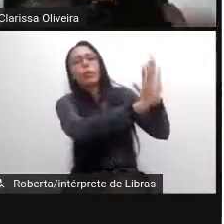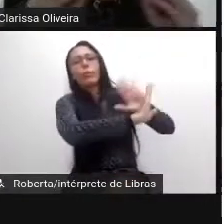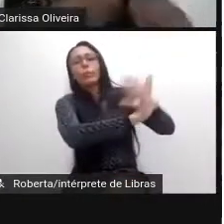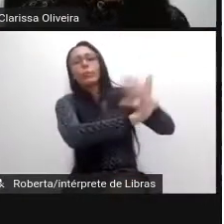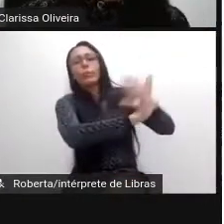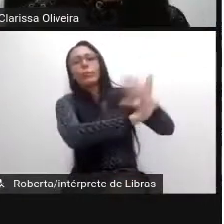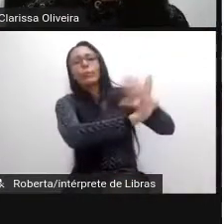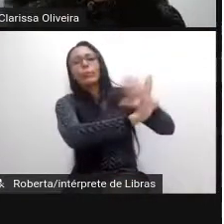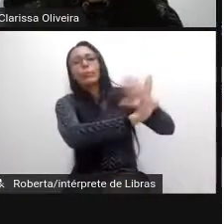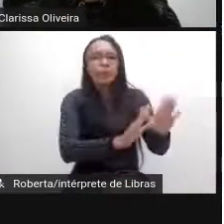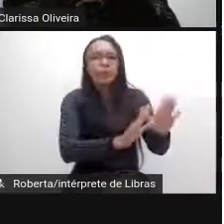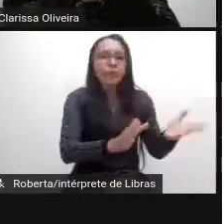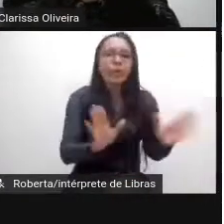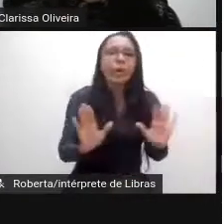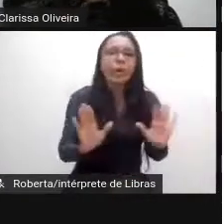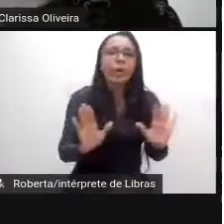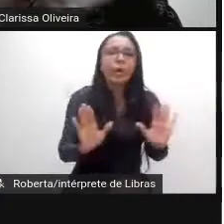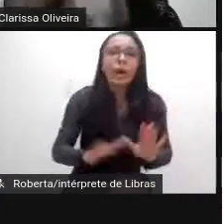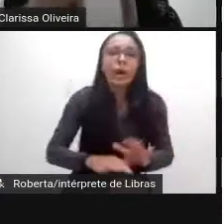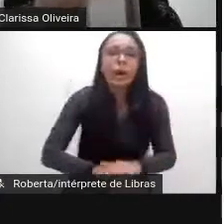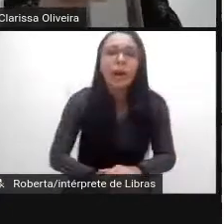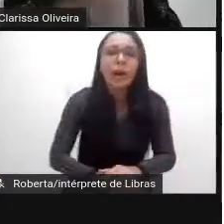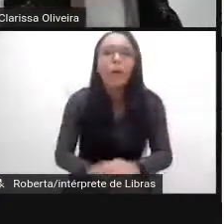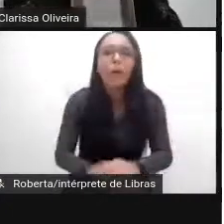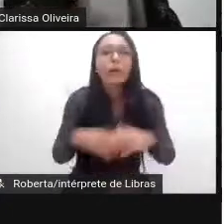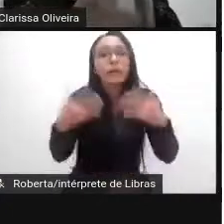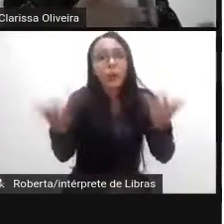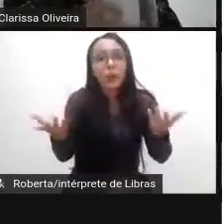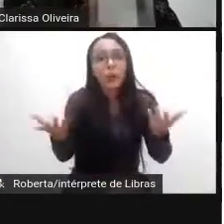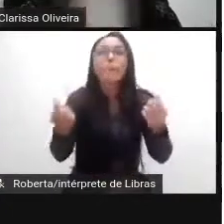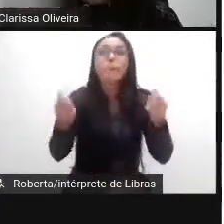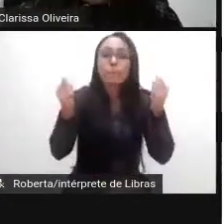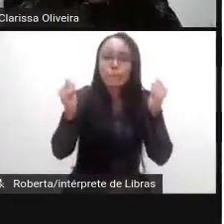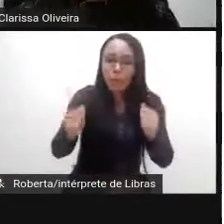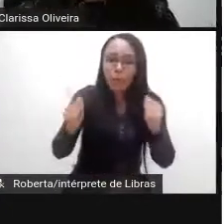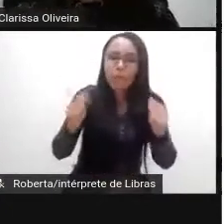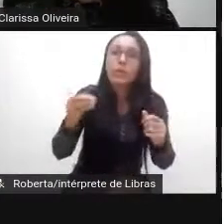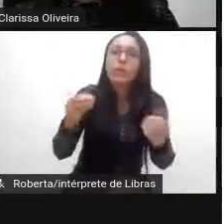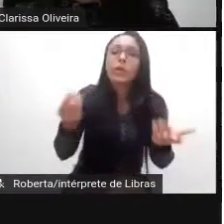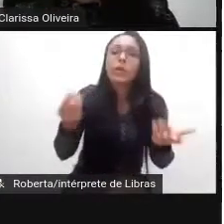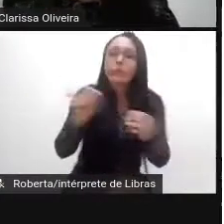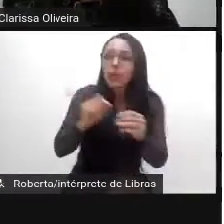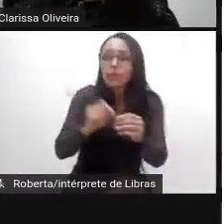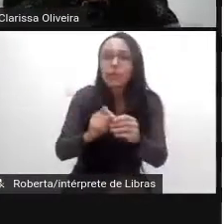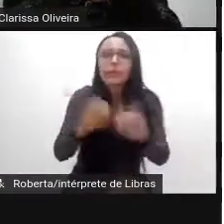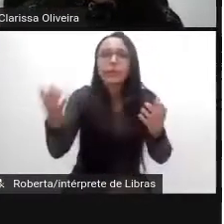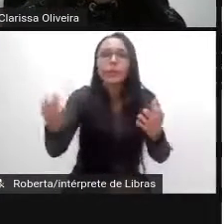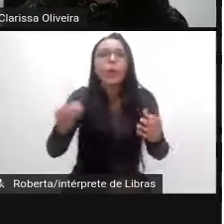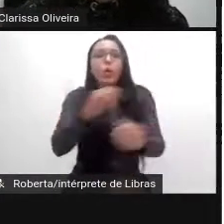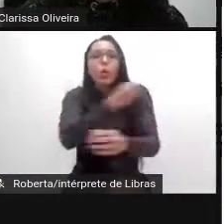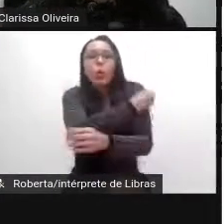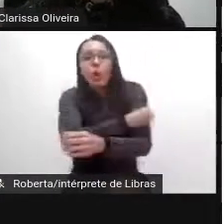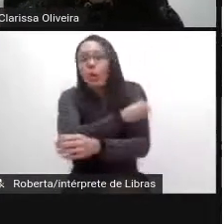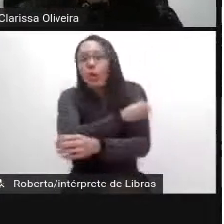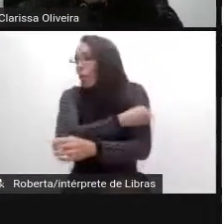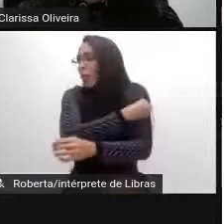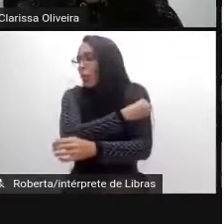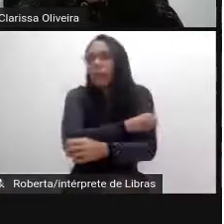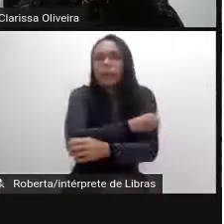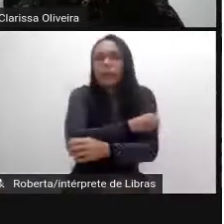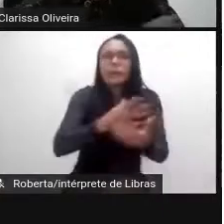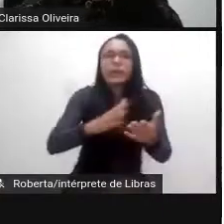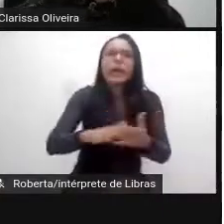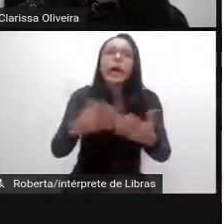completamente. Então, eu posso fazer isso tanto com o álcool gel que eu tiver em casa ou com a água e o